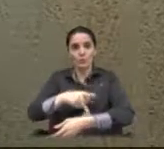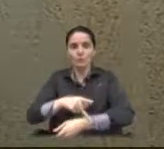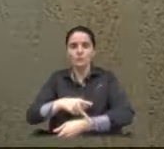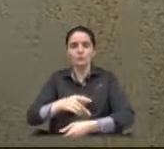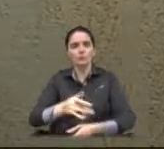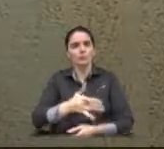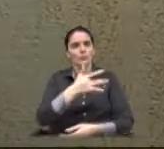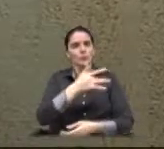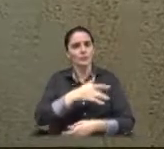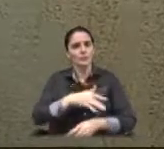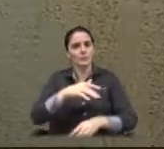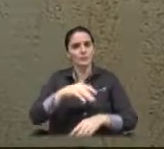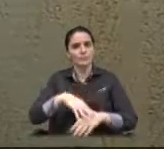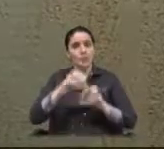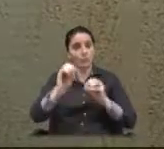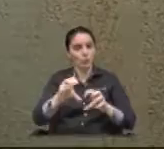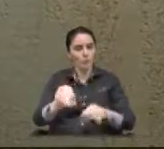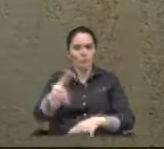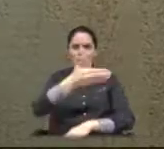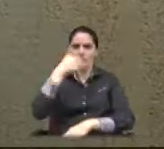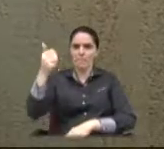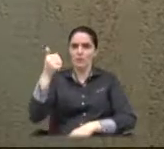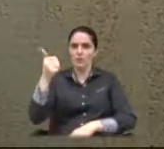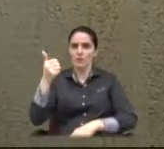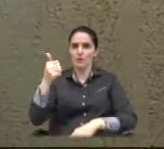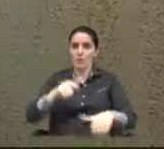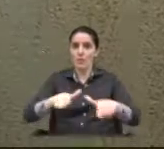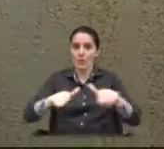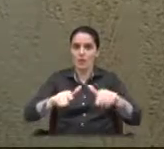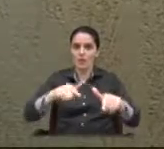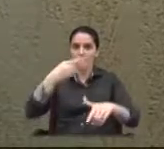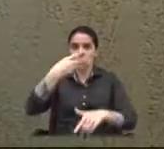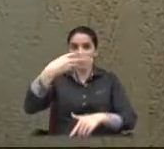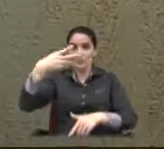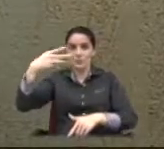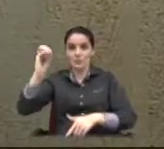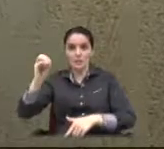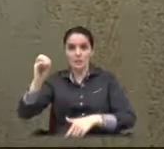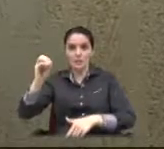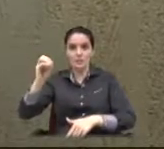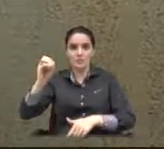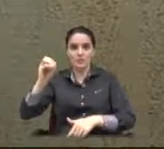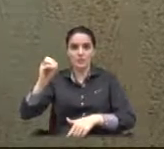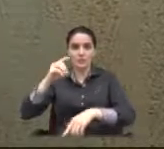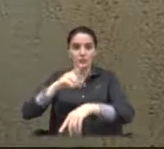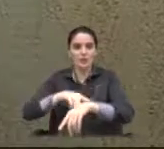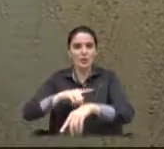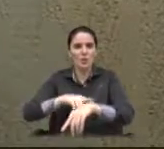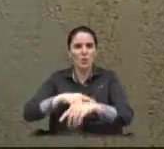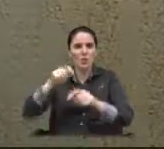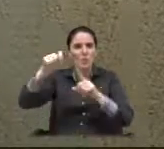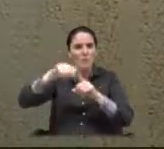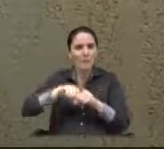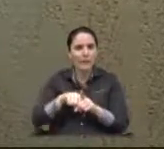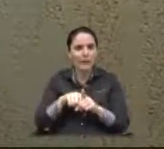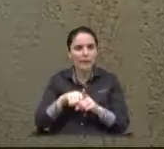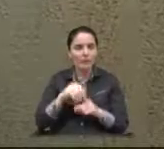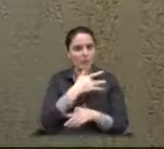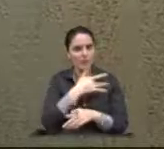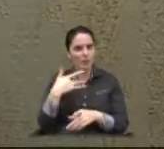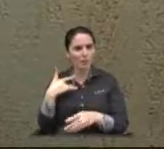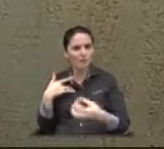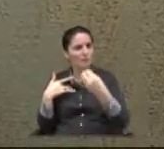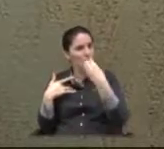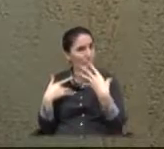educação. Ninguém que trabalha 330 horas no mês consegue ter uma saúde normal. Se nós perguntarmos hoje